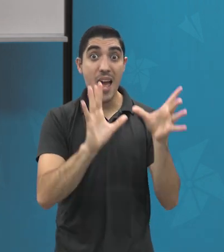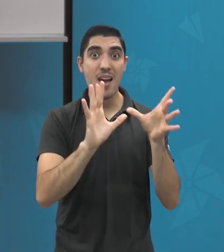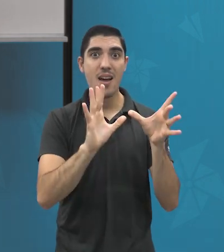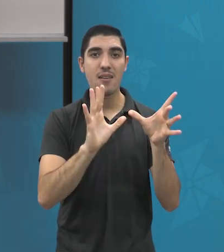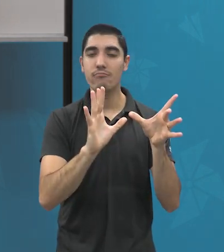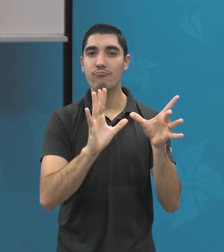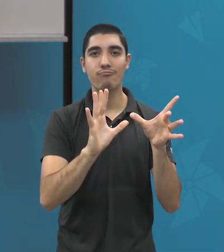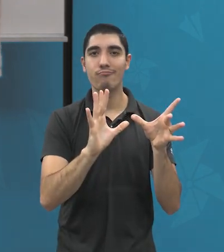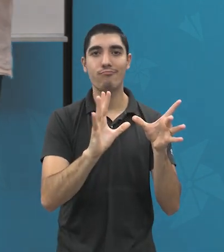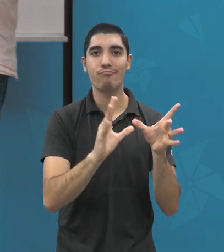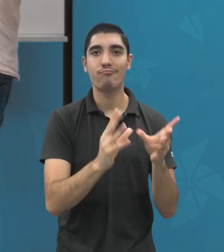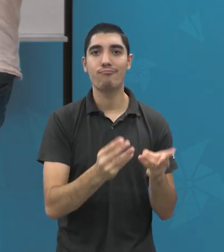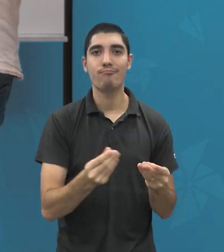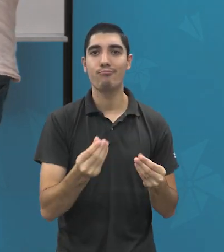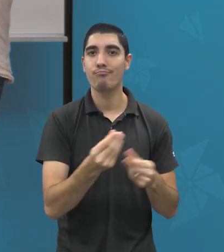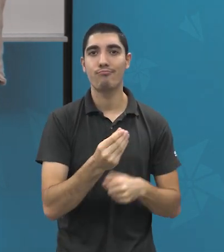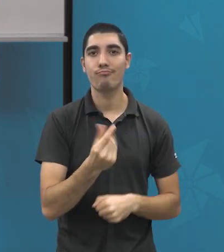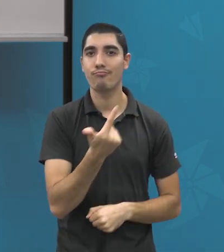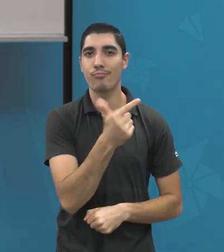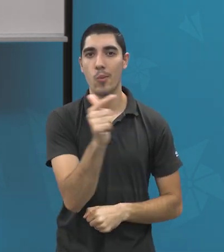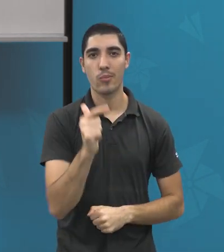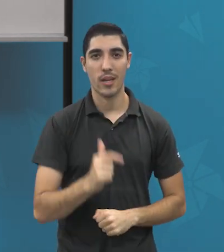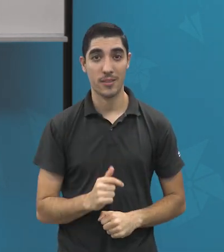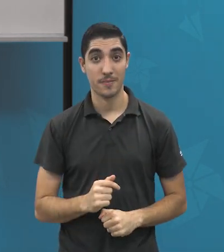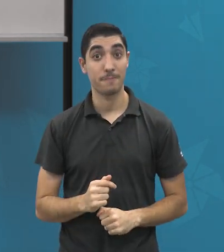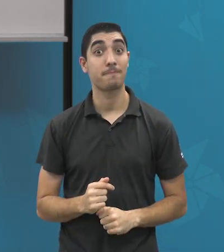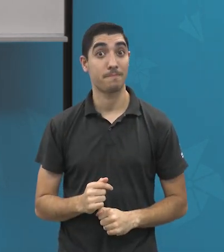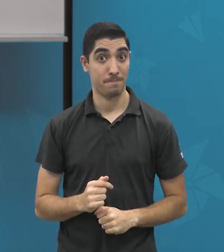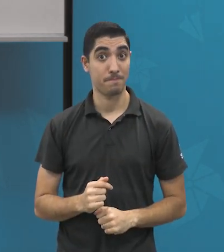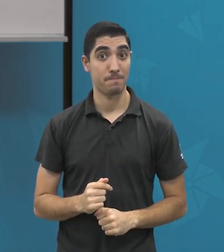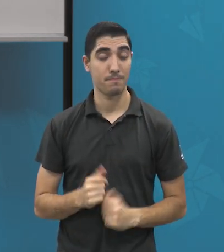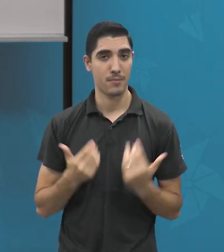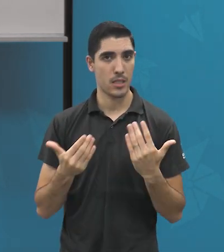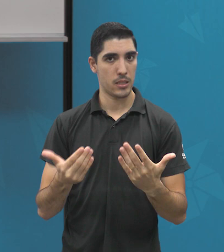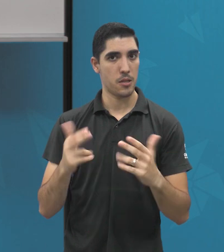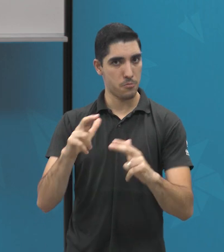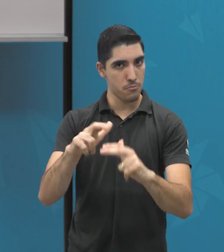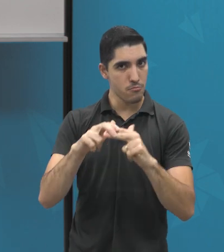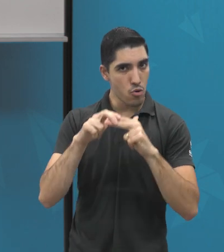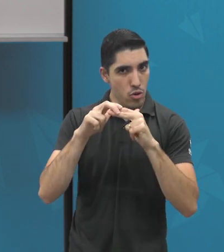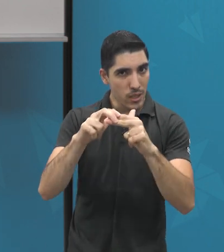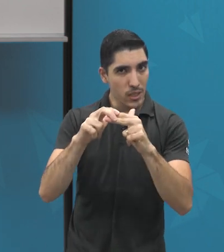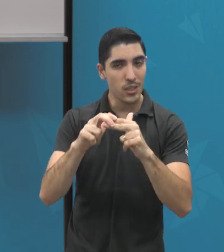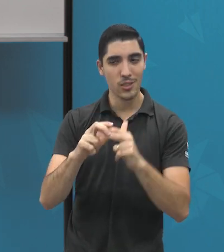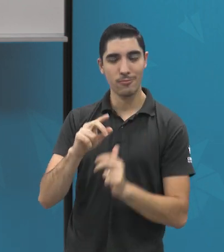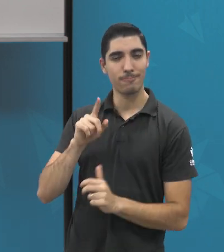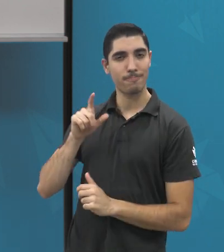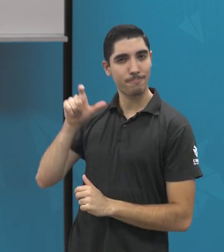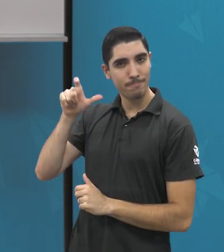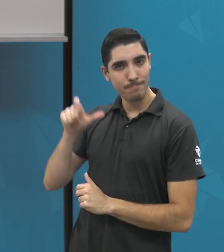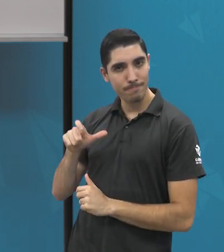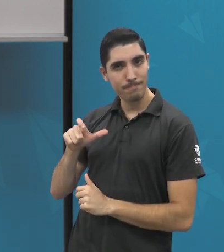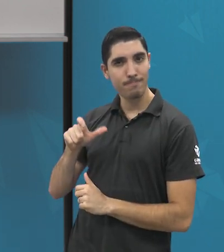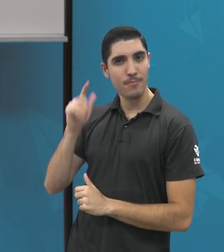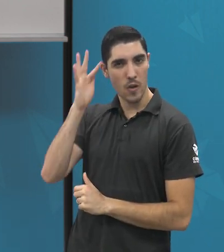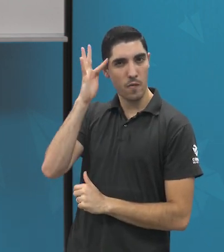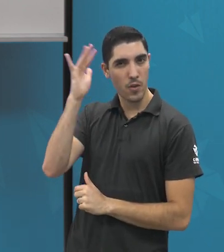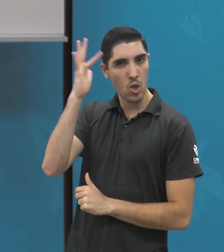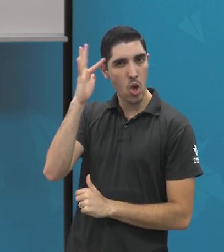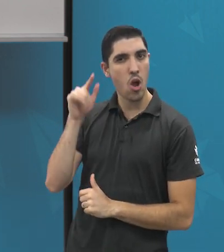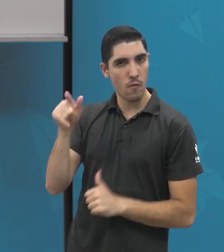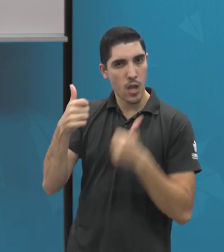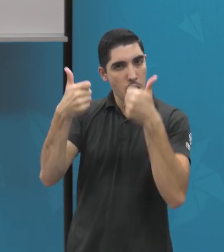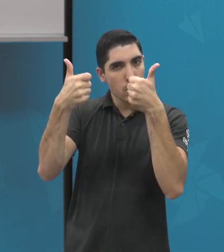comprometida. Então aqui nós temos alguns aspectos importantes disso que o John Stuart Mill